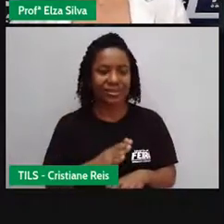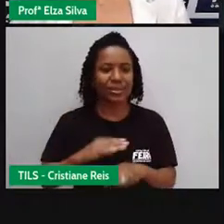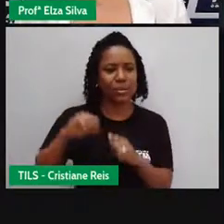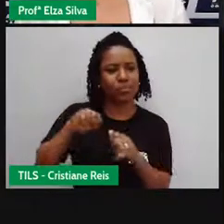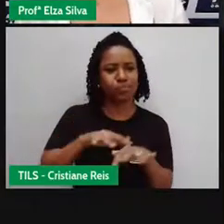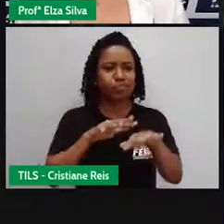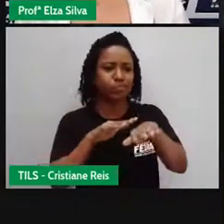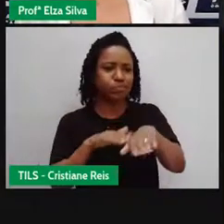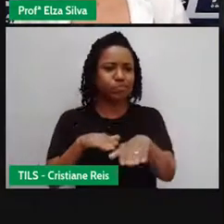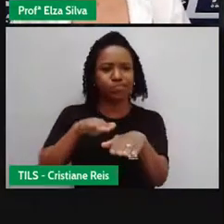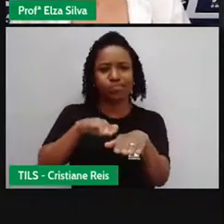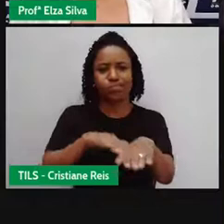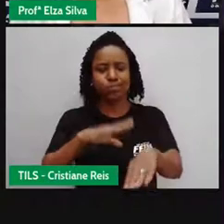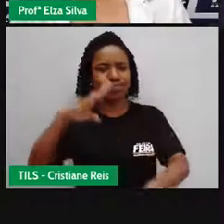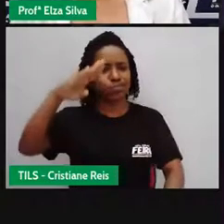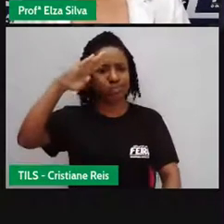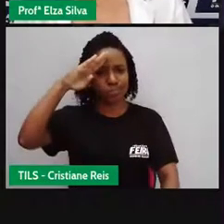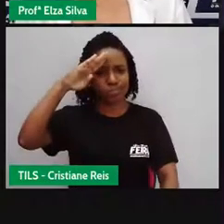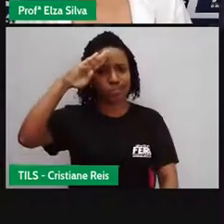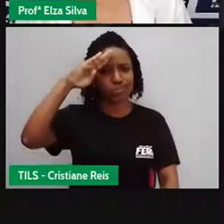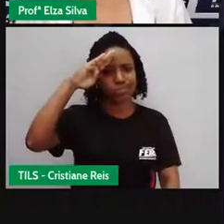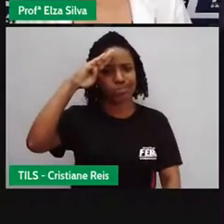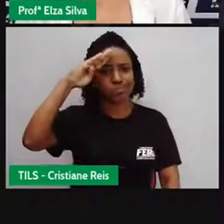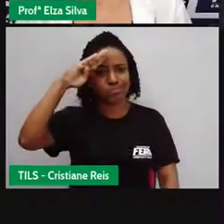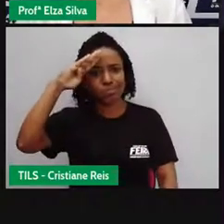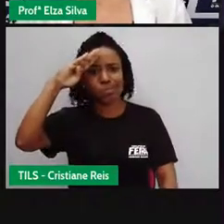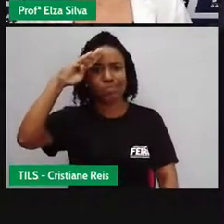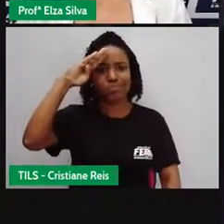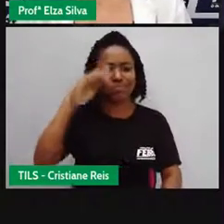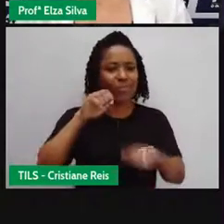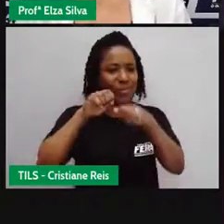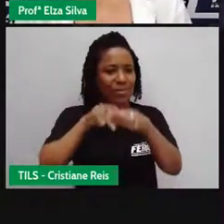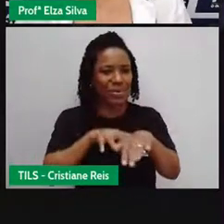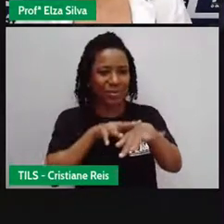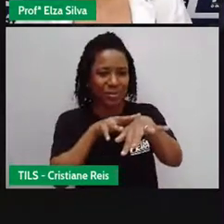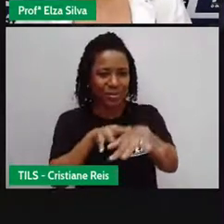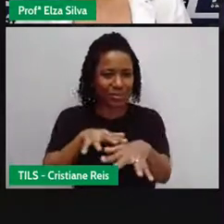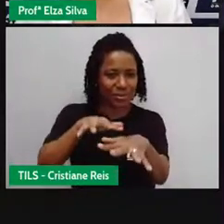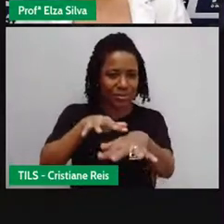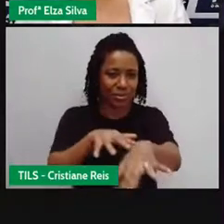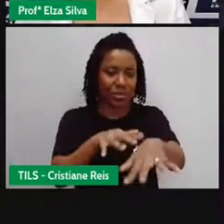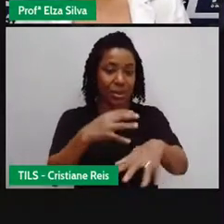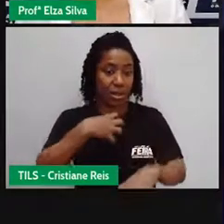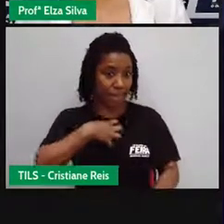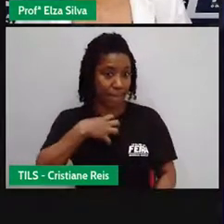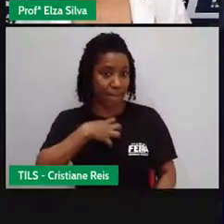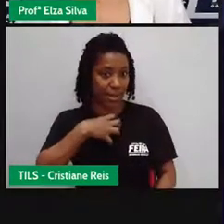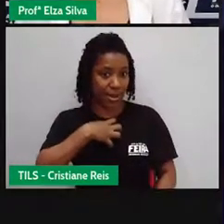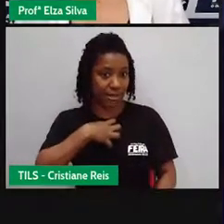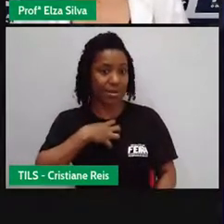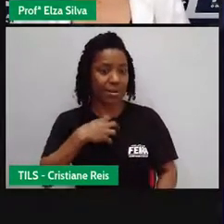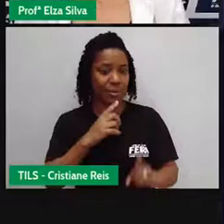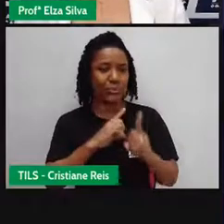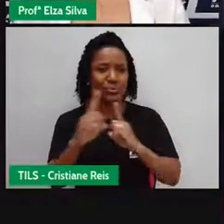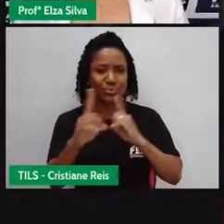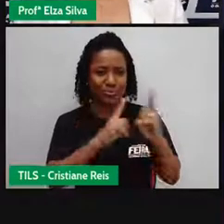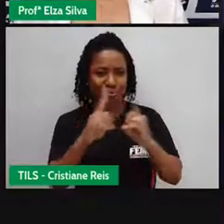principais avenidas da Bahia, né? Nas principais avenidas nas cidades da Bahia. Mas e nos